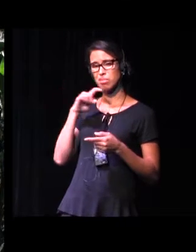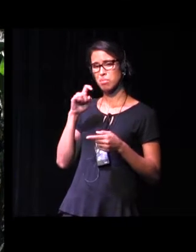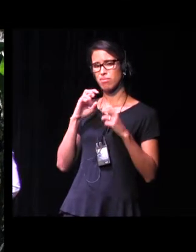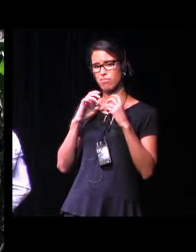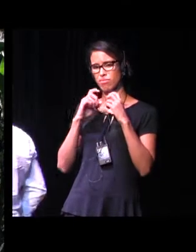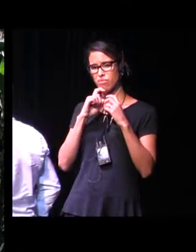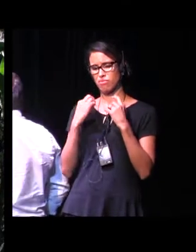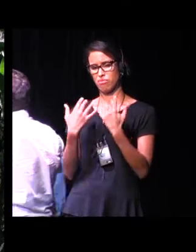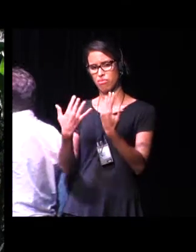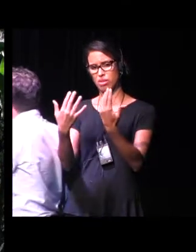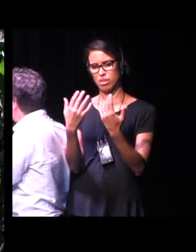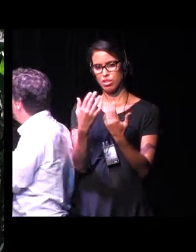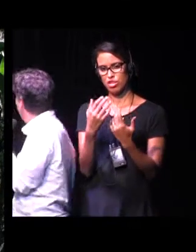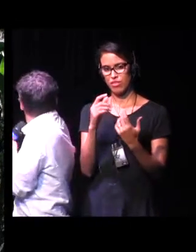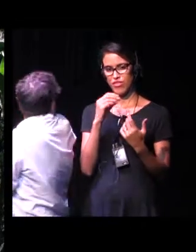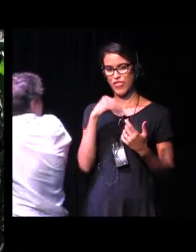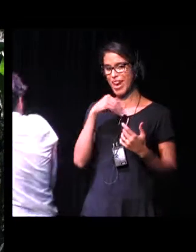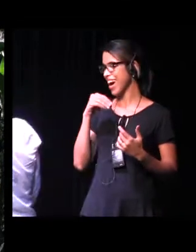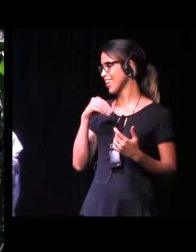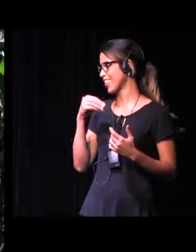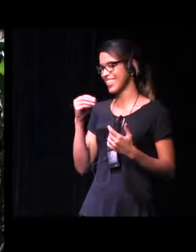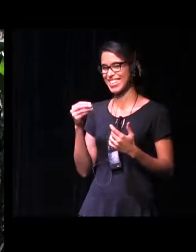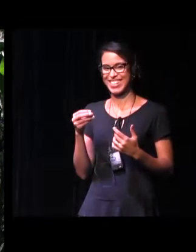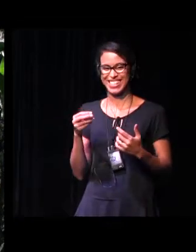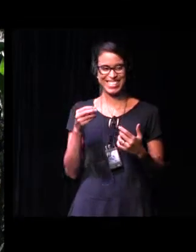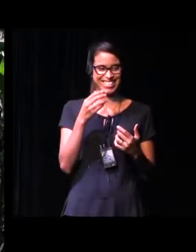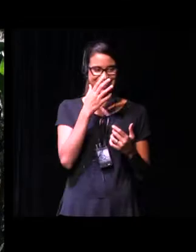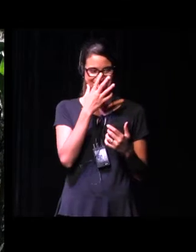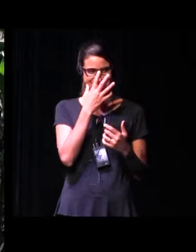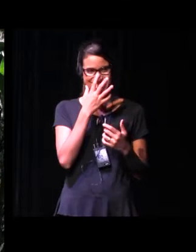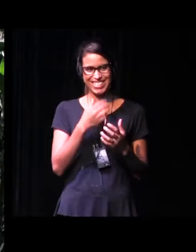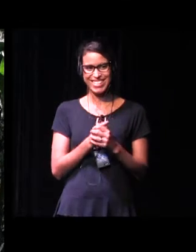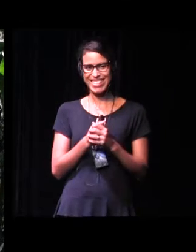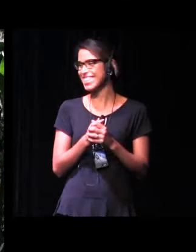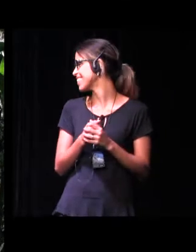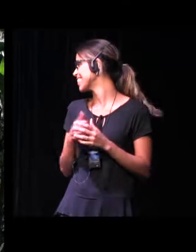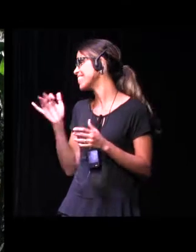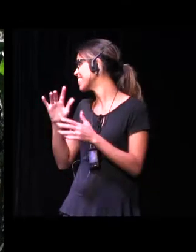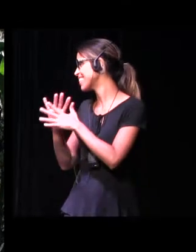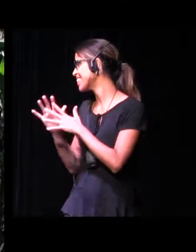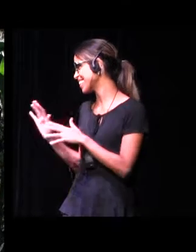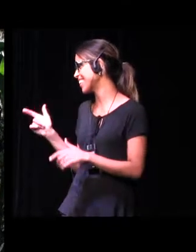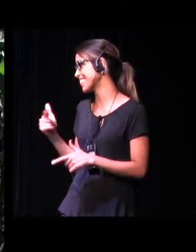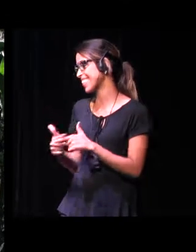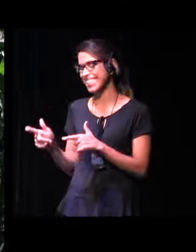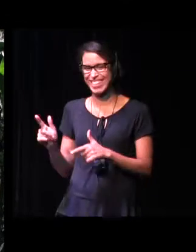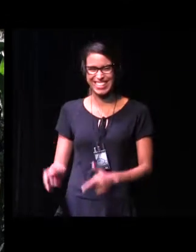a vegetação e que se torne num teto. O protagonista é o vento,